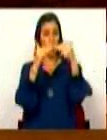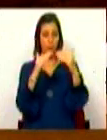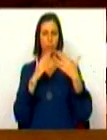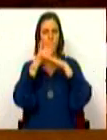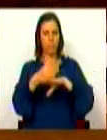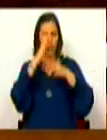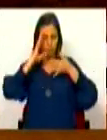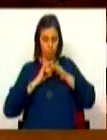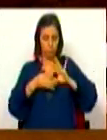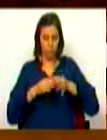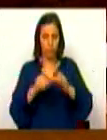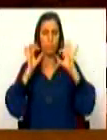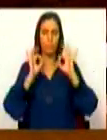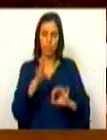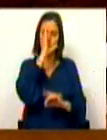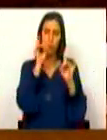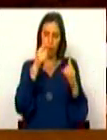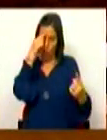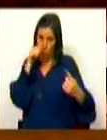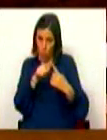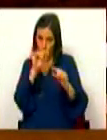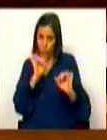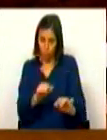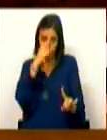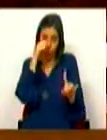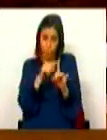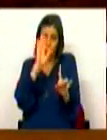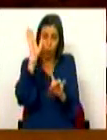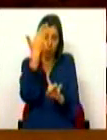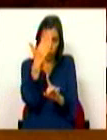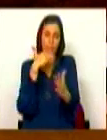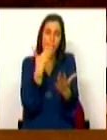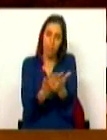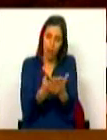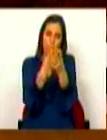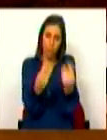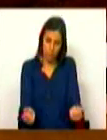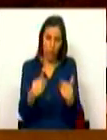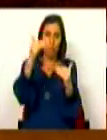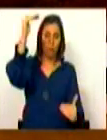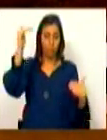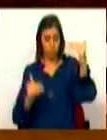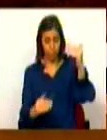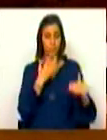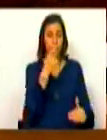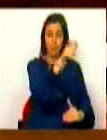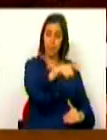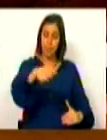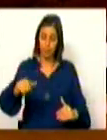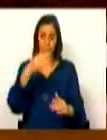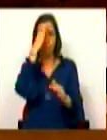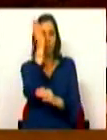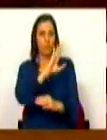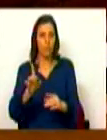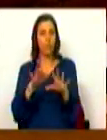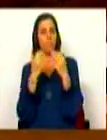princípio que norteia as funções distributivas do Estado, tendo como objetivo compensar e superar as desigualdades individuais